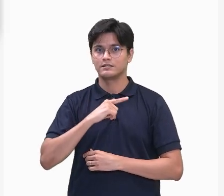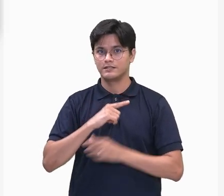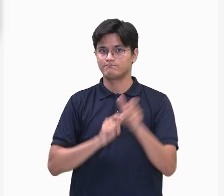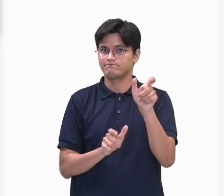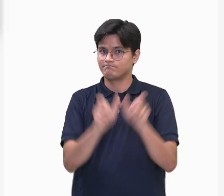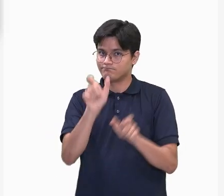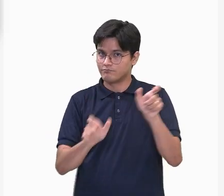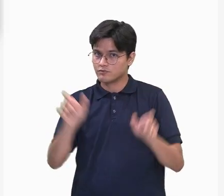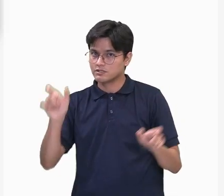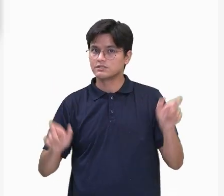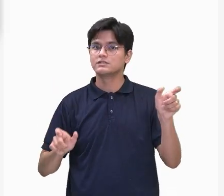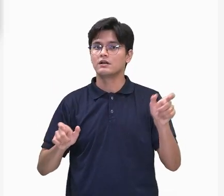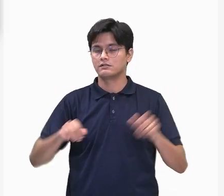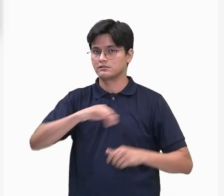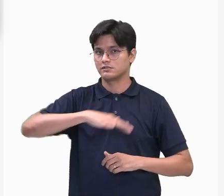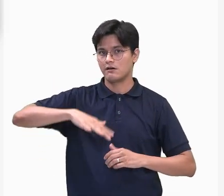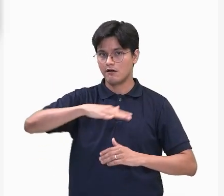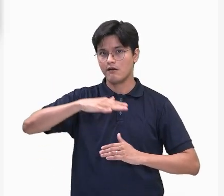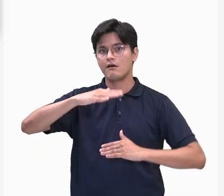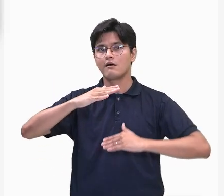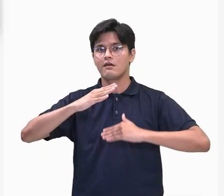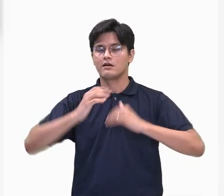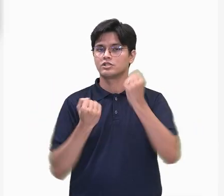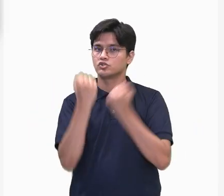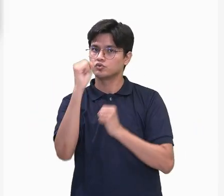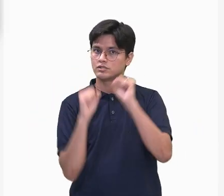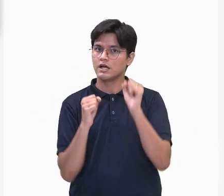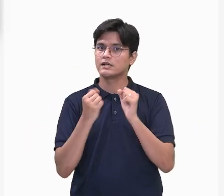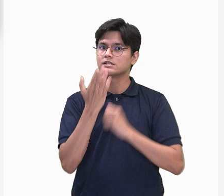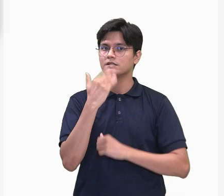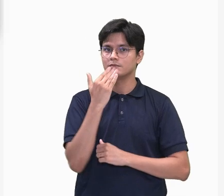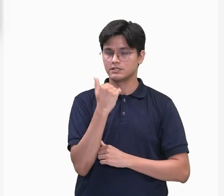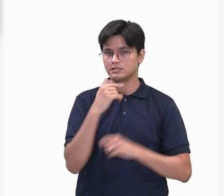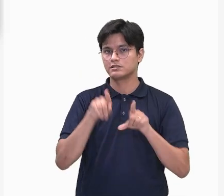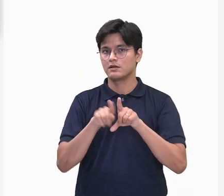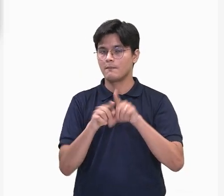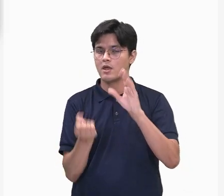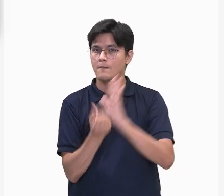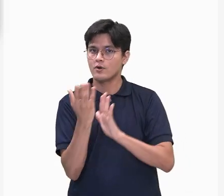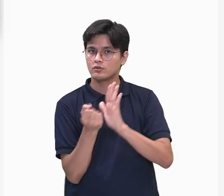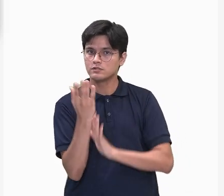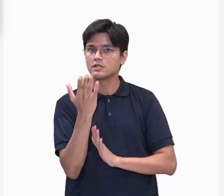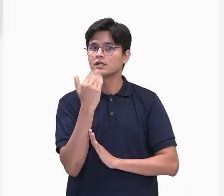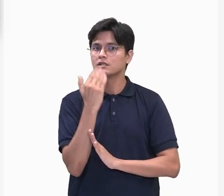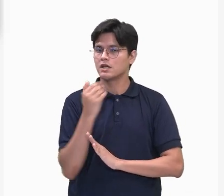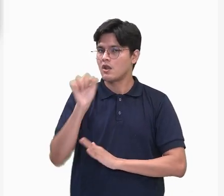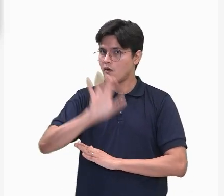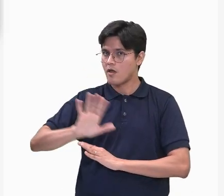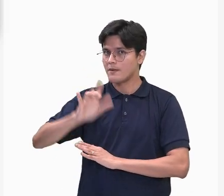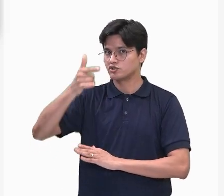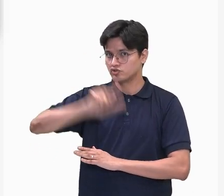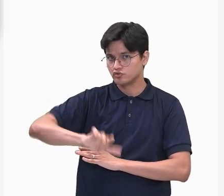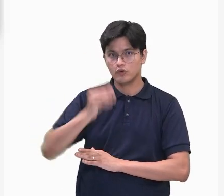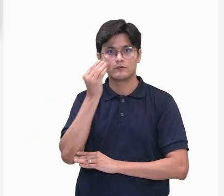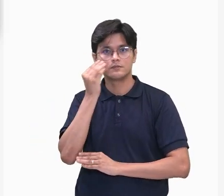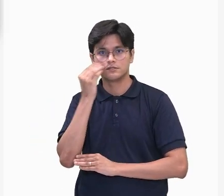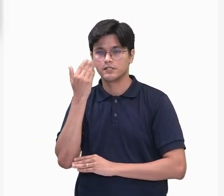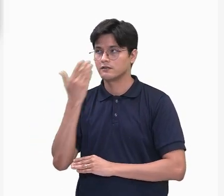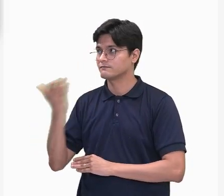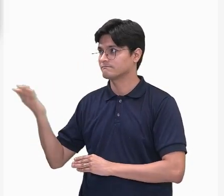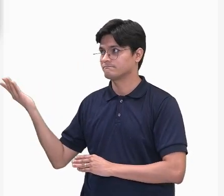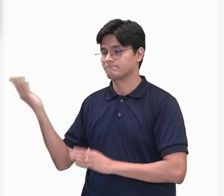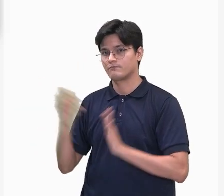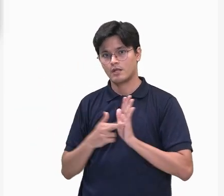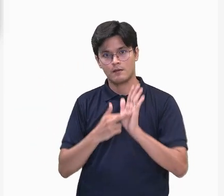da área industrial alimentícia e de produção de alimentos, né? Então a gente observa aí essas imagens novamente, que representa aí para a gente